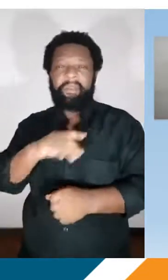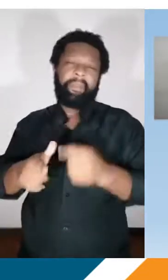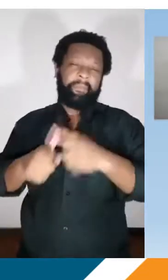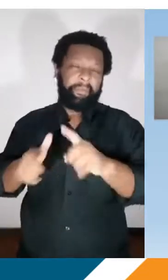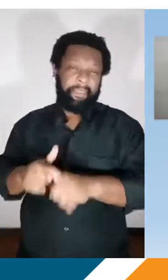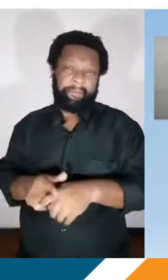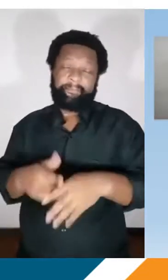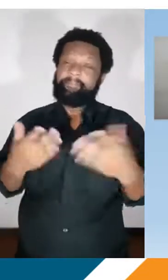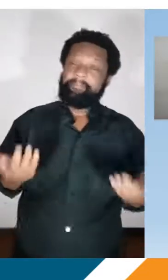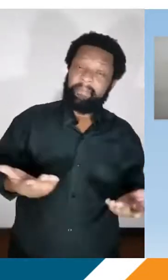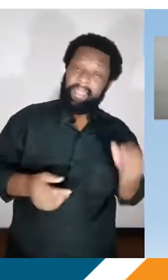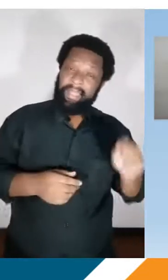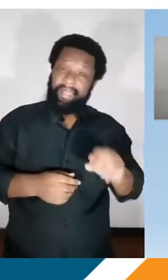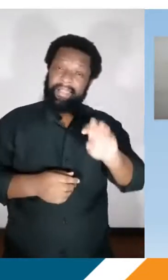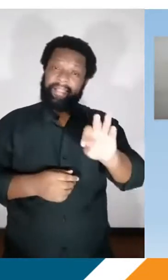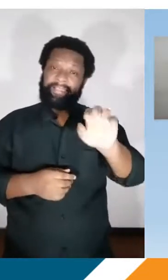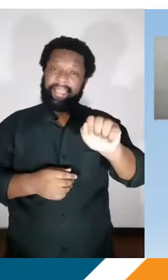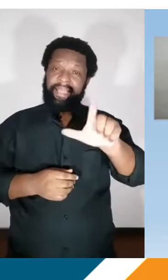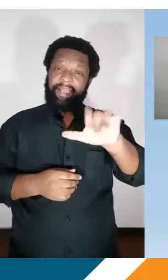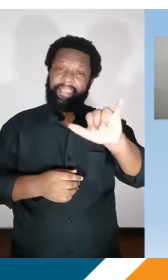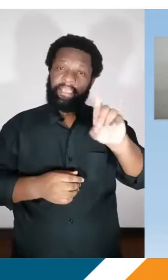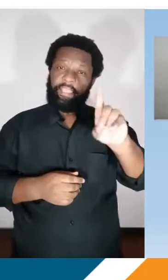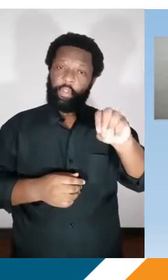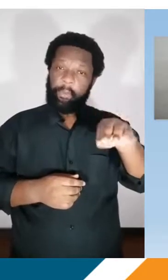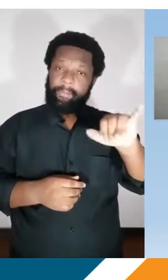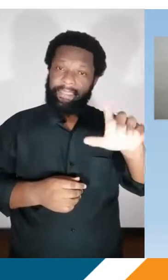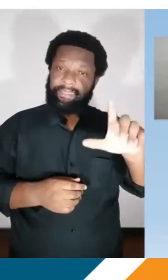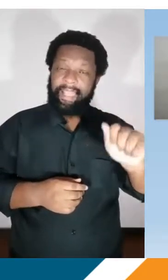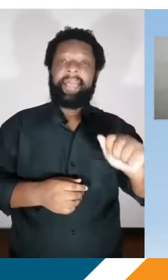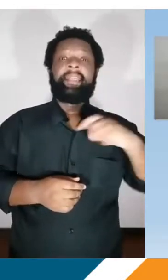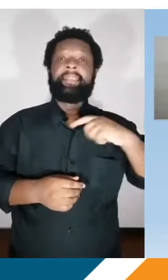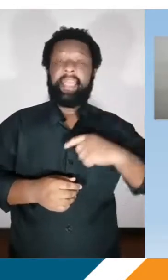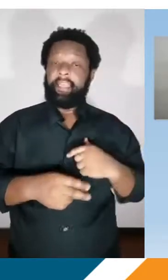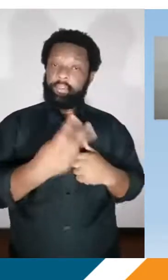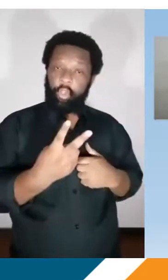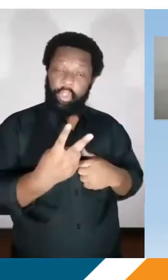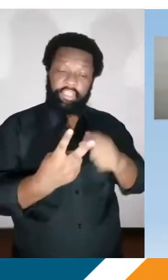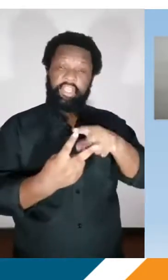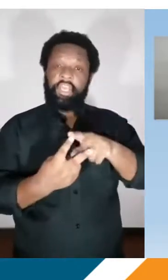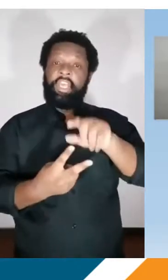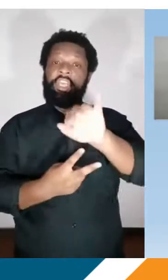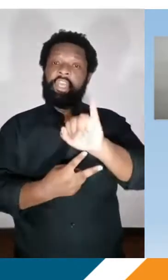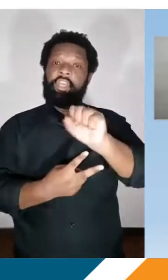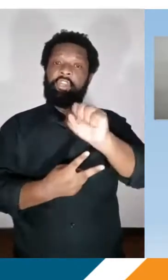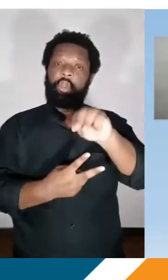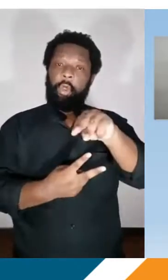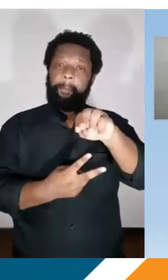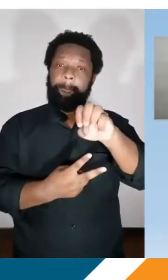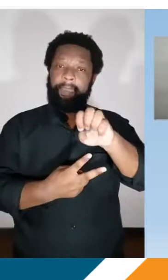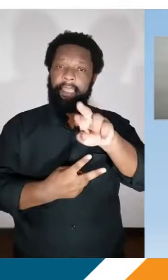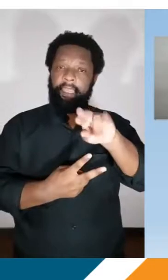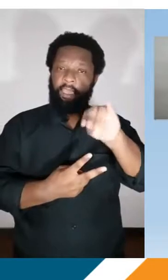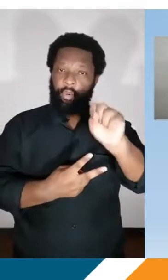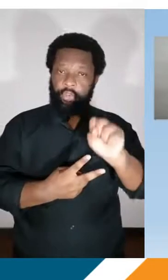seguinte situação, gente. A talidomida, ela apresenta 2 isômeros, tá? Sendo que um isômero, ele é